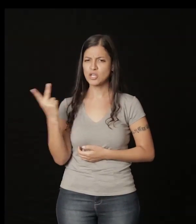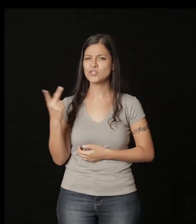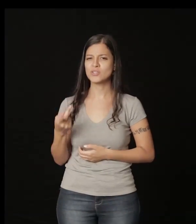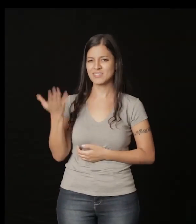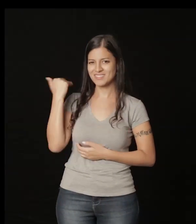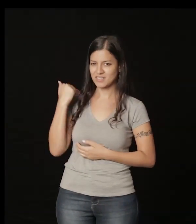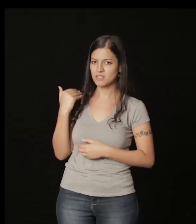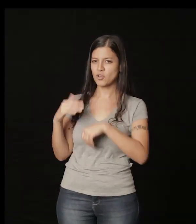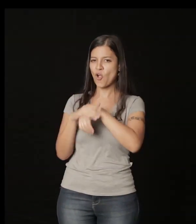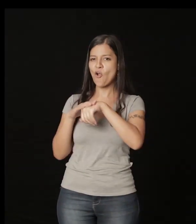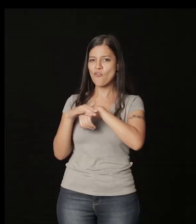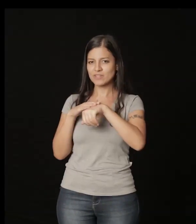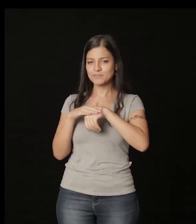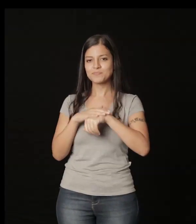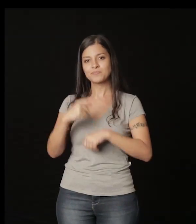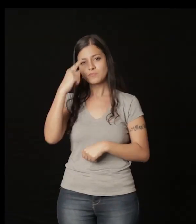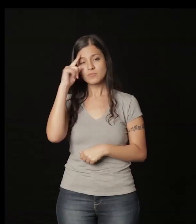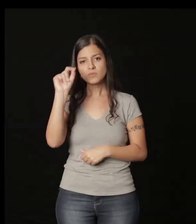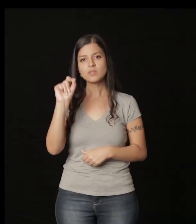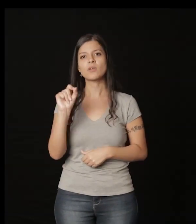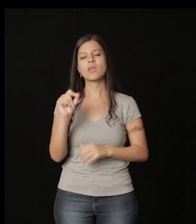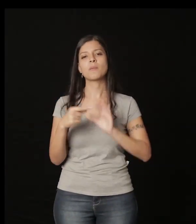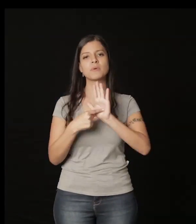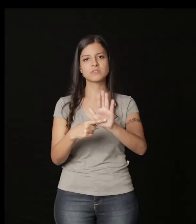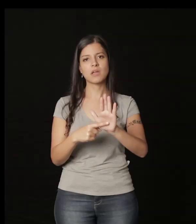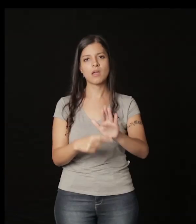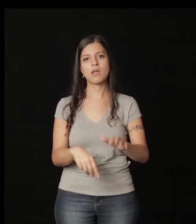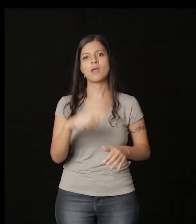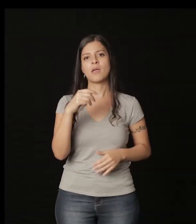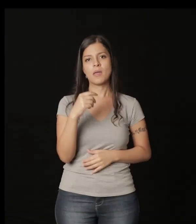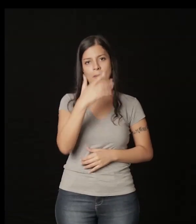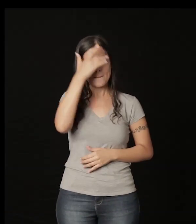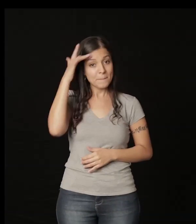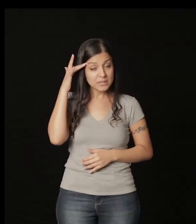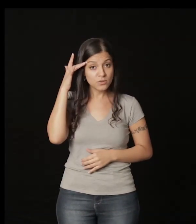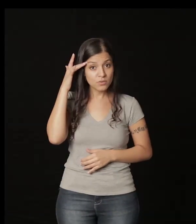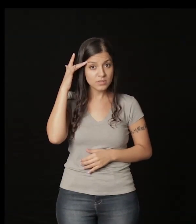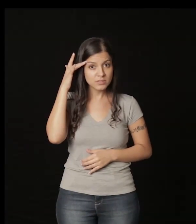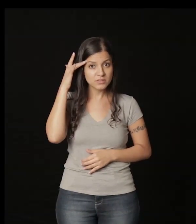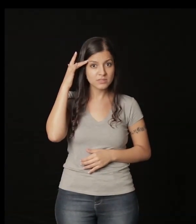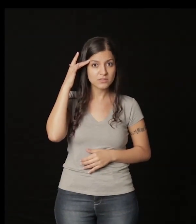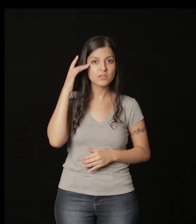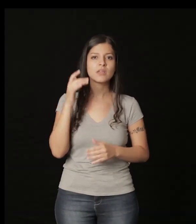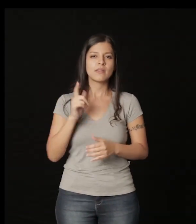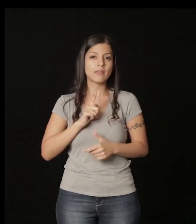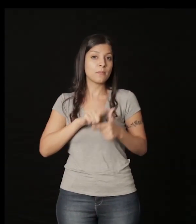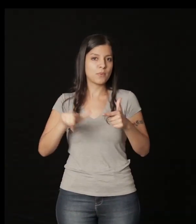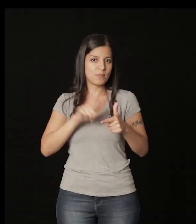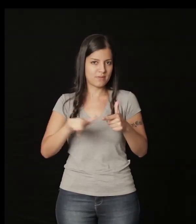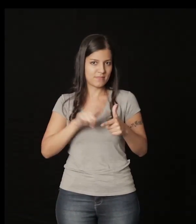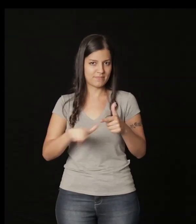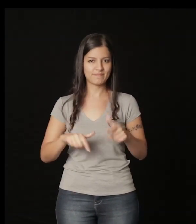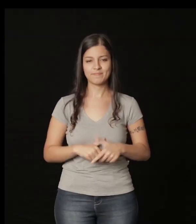Nós conversamos um pouquinho antes e nós pensamos em mostrar People in Trouble. Você poderia falar um pouco sobre People in